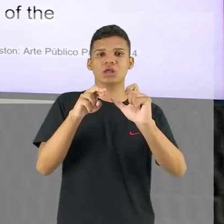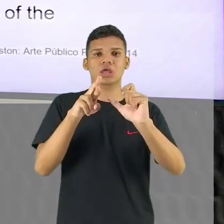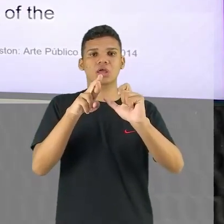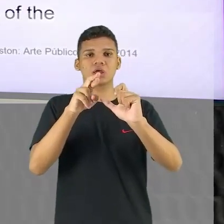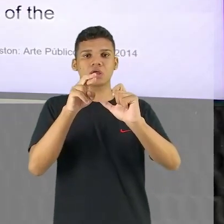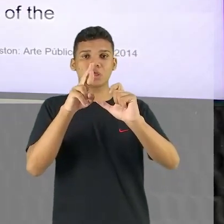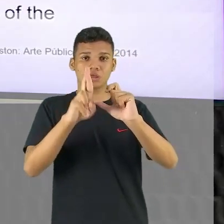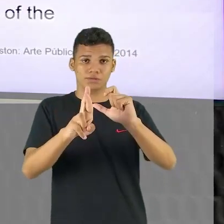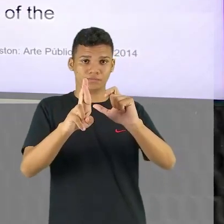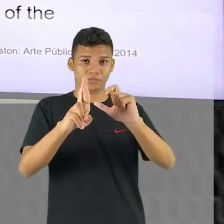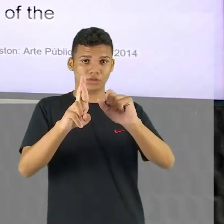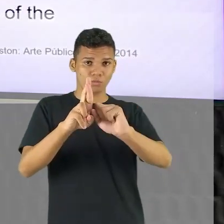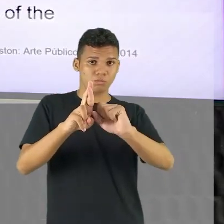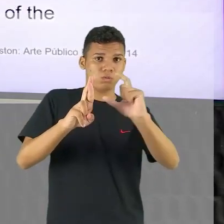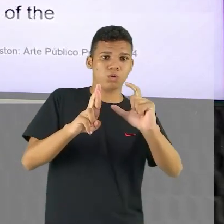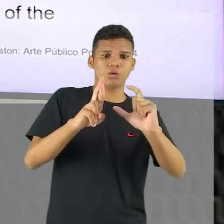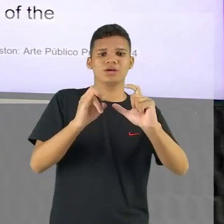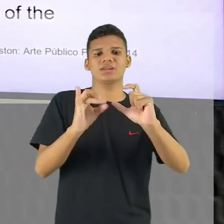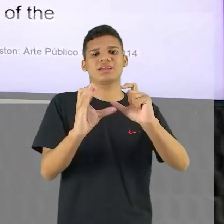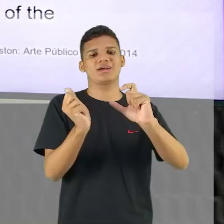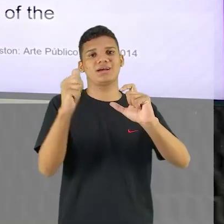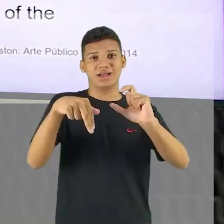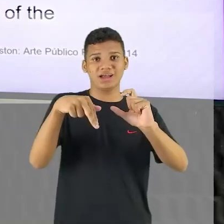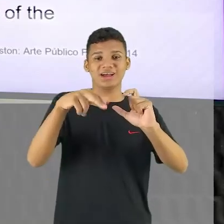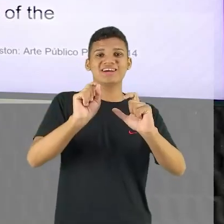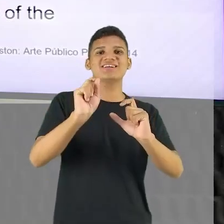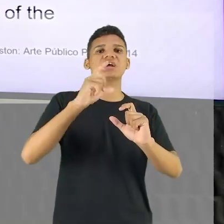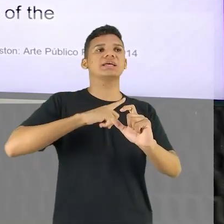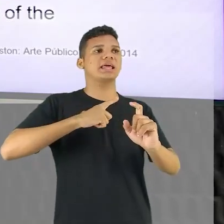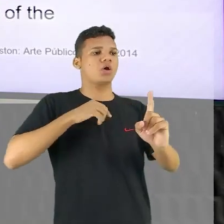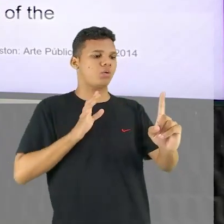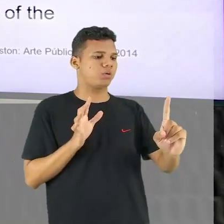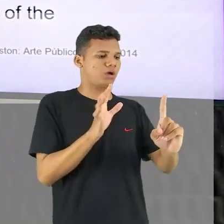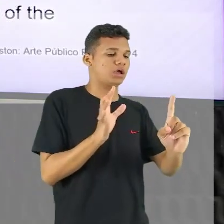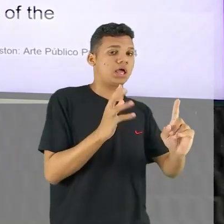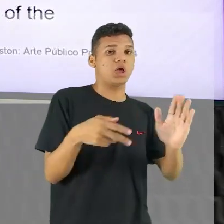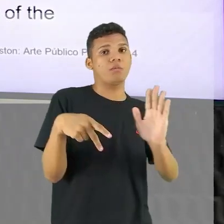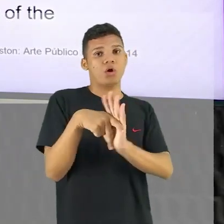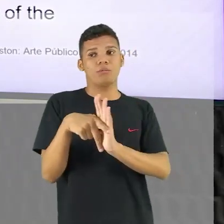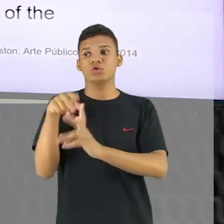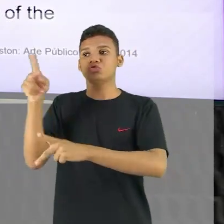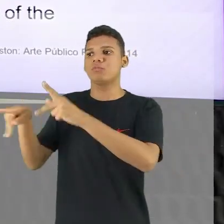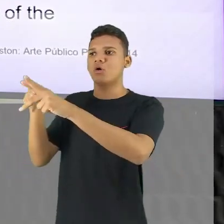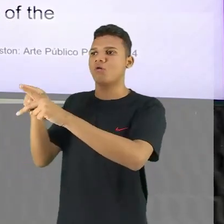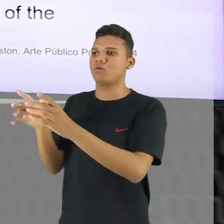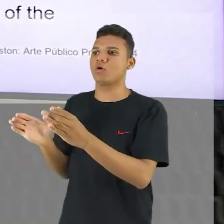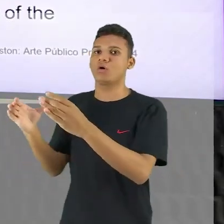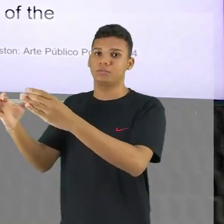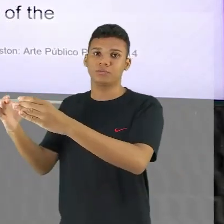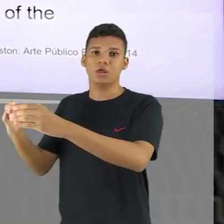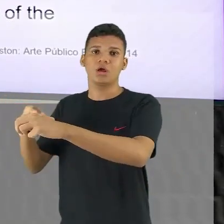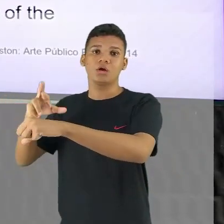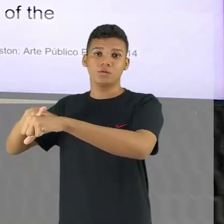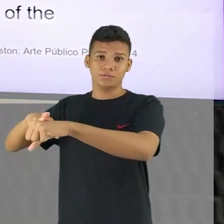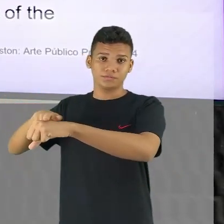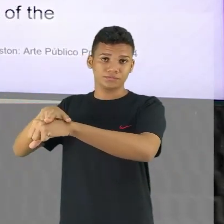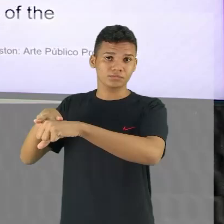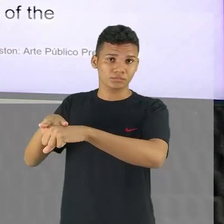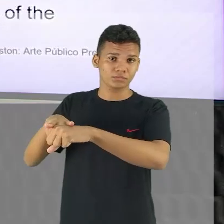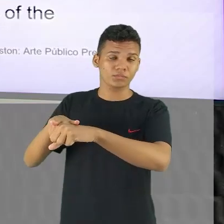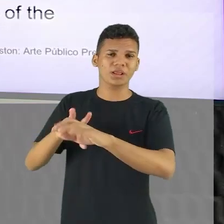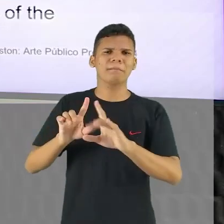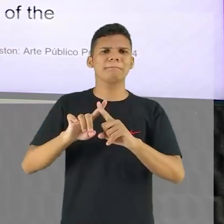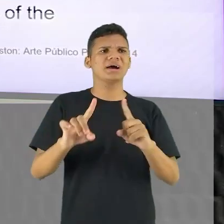essa América, esse norte-americano, influenciado pelos porto-riquenhos, ou por Porto Rico, e América escrito